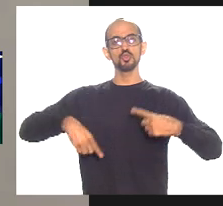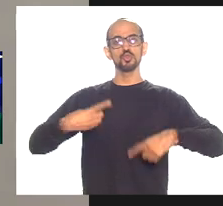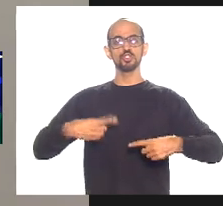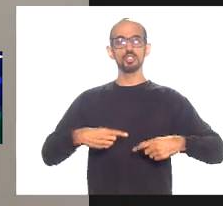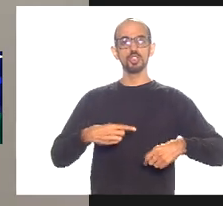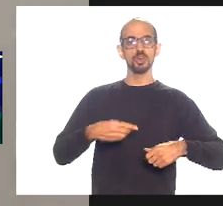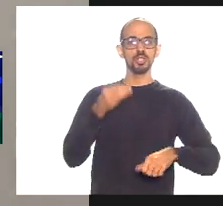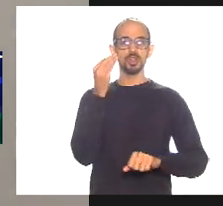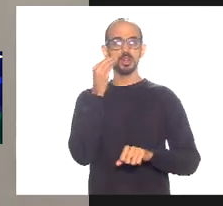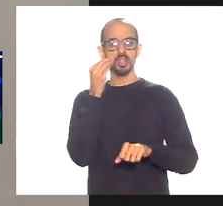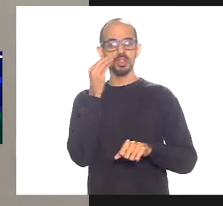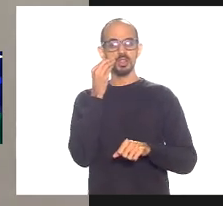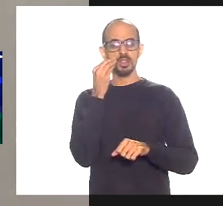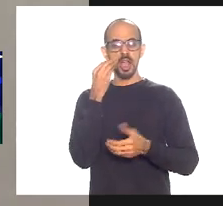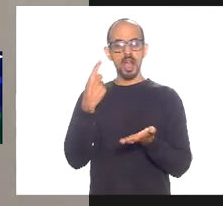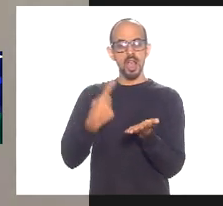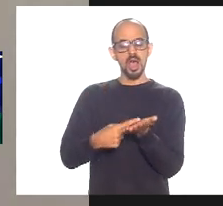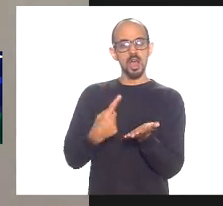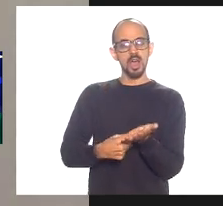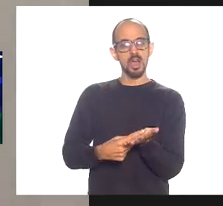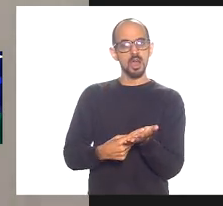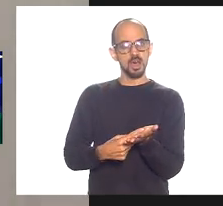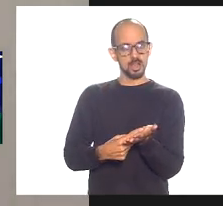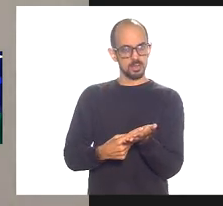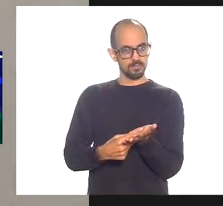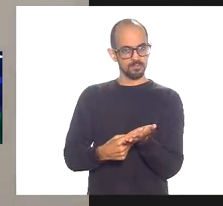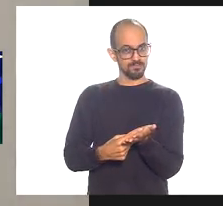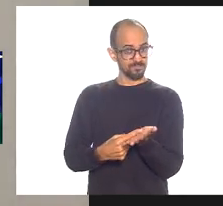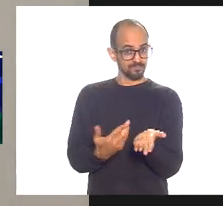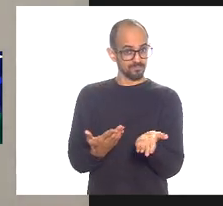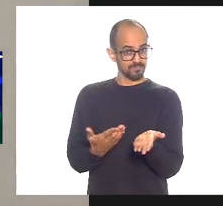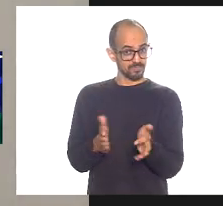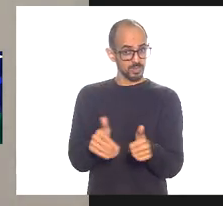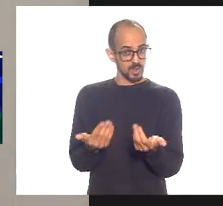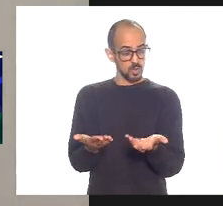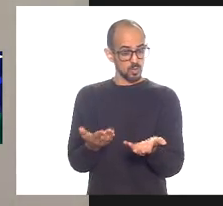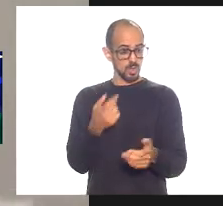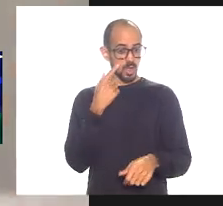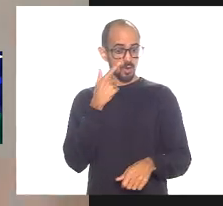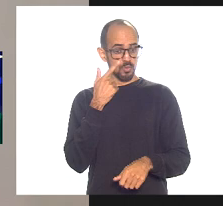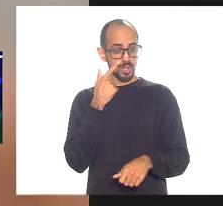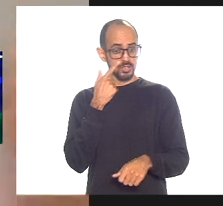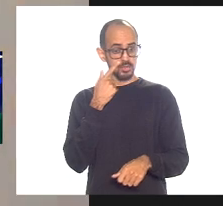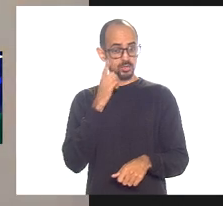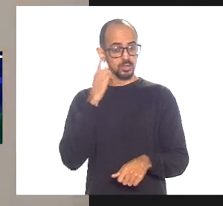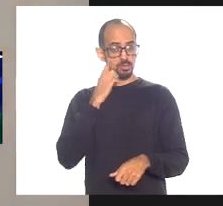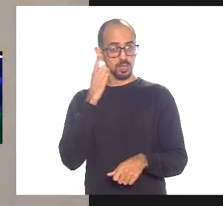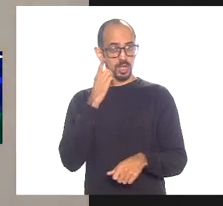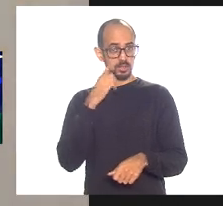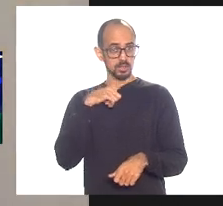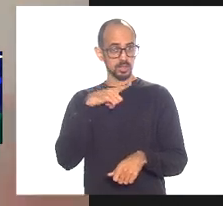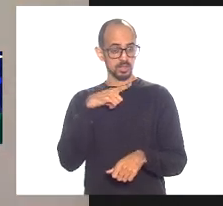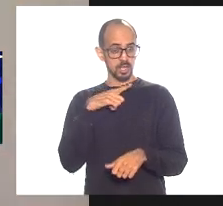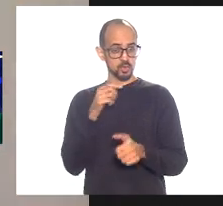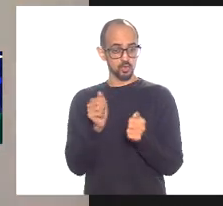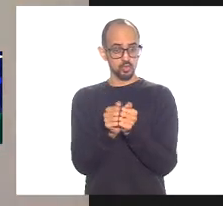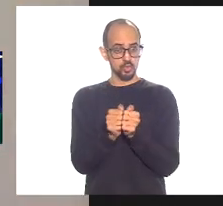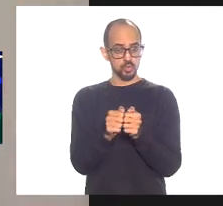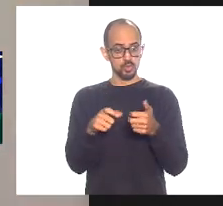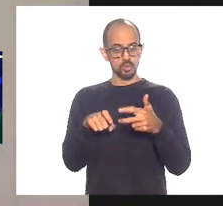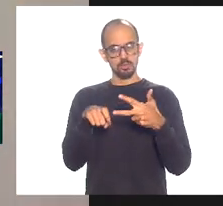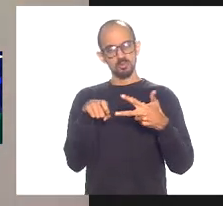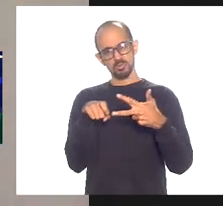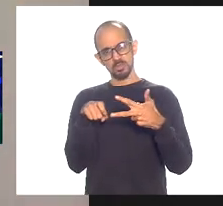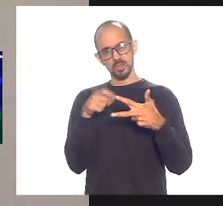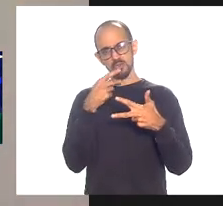consenso de buscar as alianças muito me admira haver Deputado aqui ele integrou o poder executivo diz que nunca foi